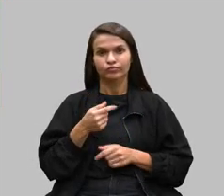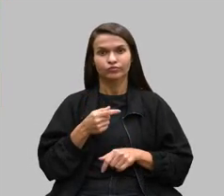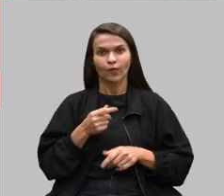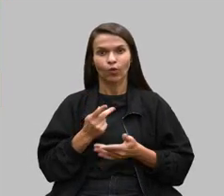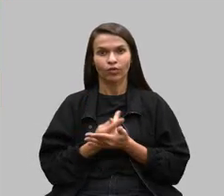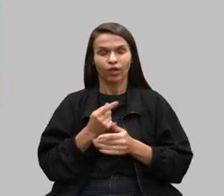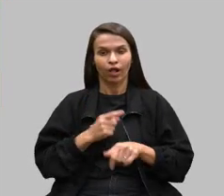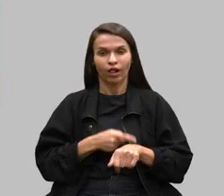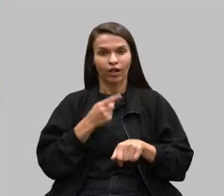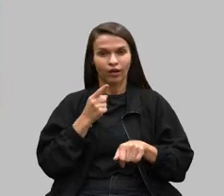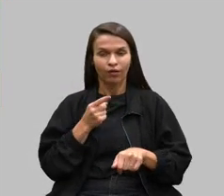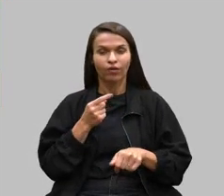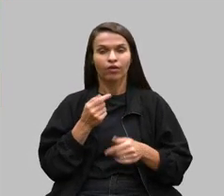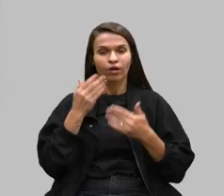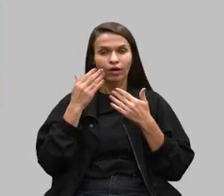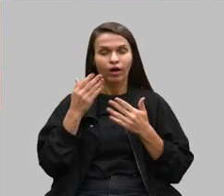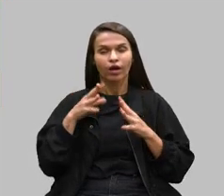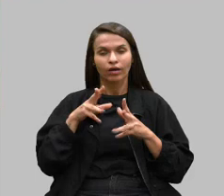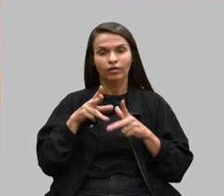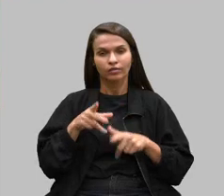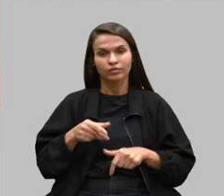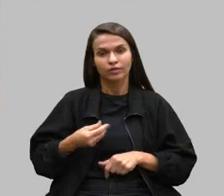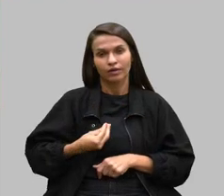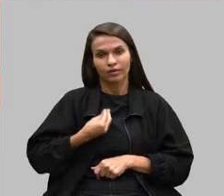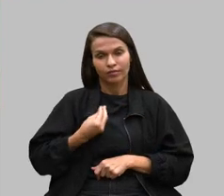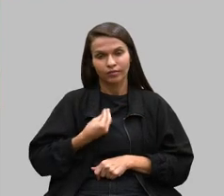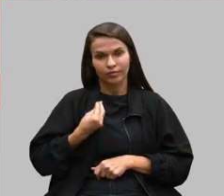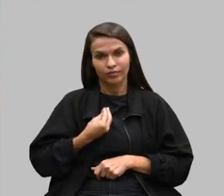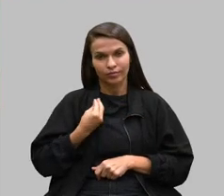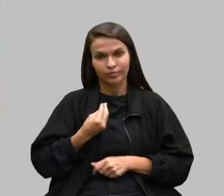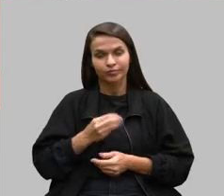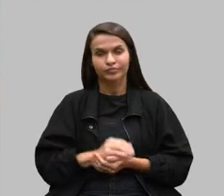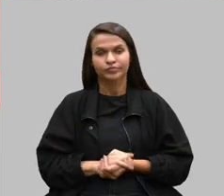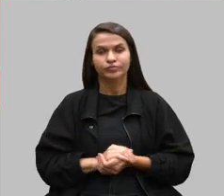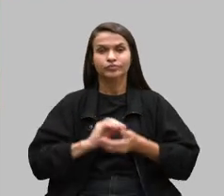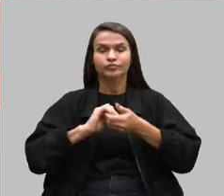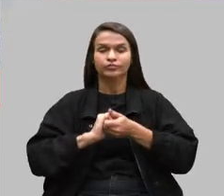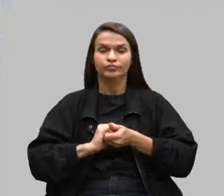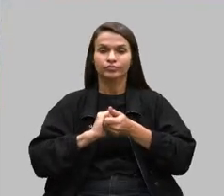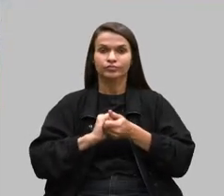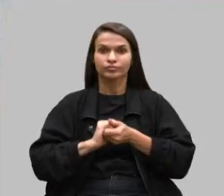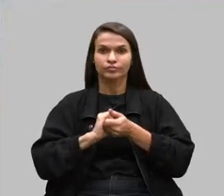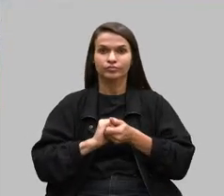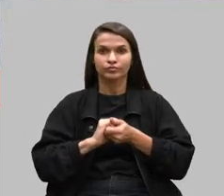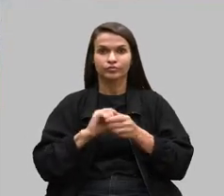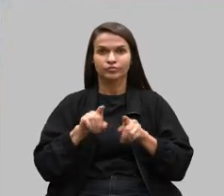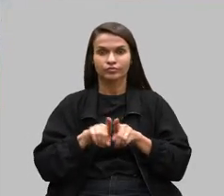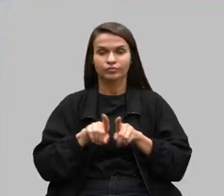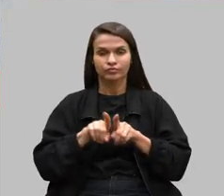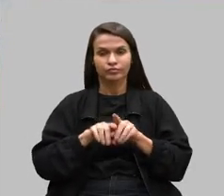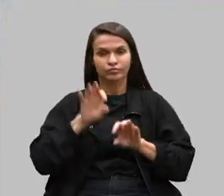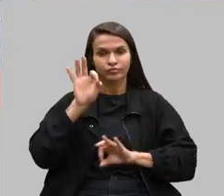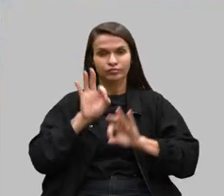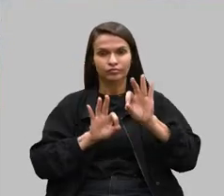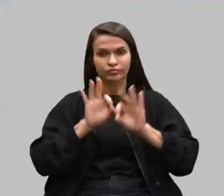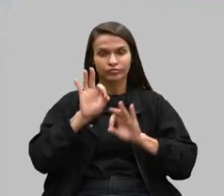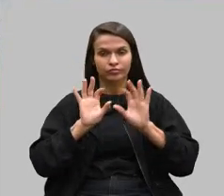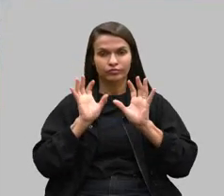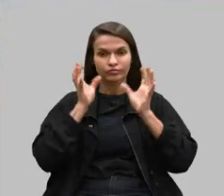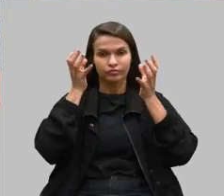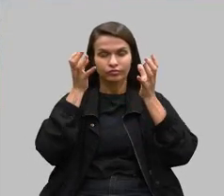a presença cumprimento airo pela organização desse evento